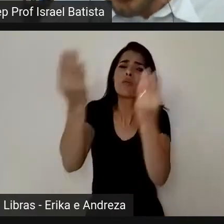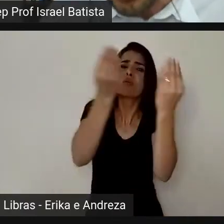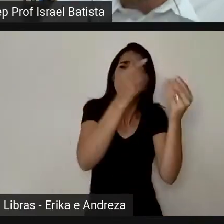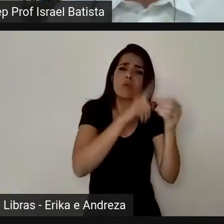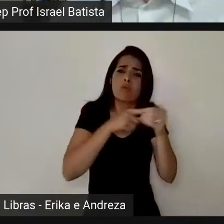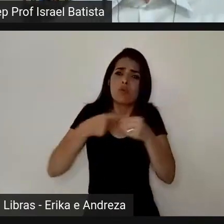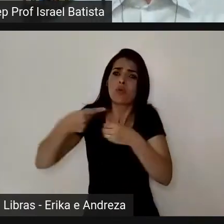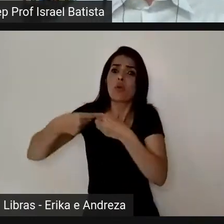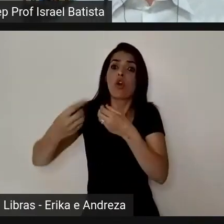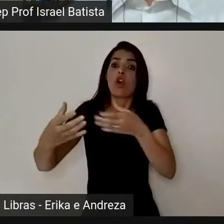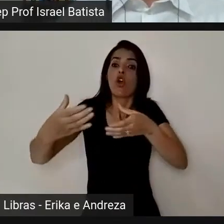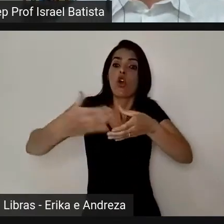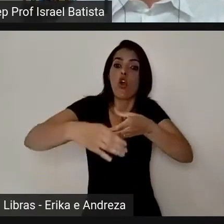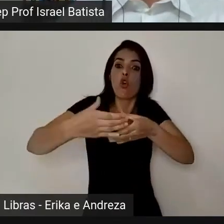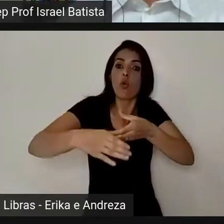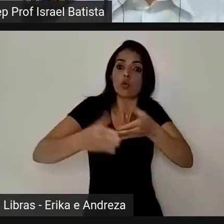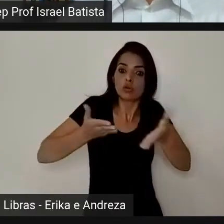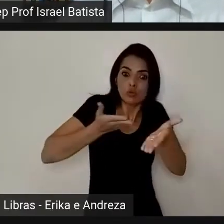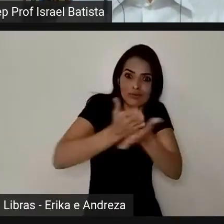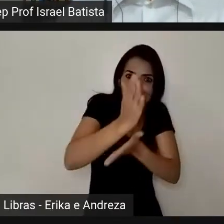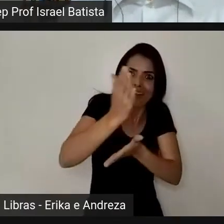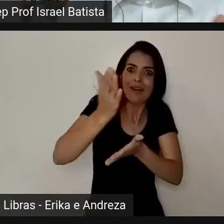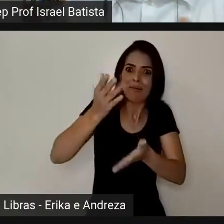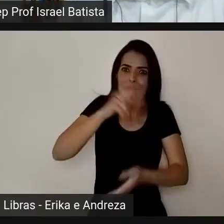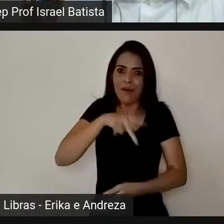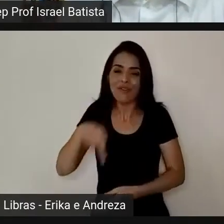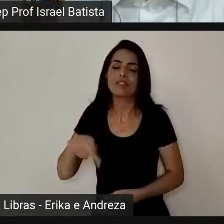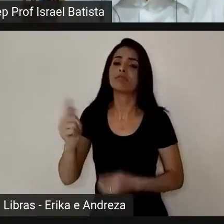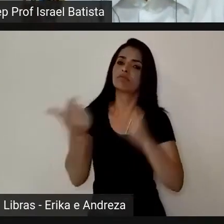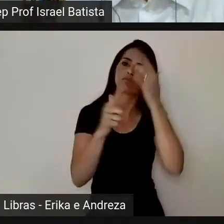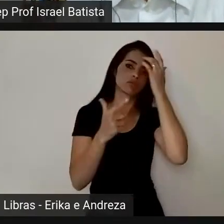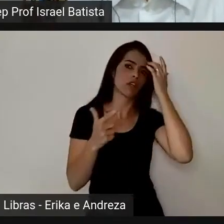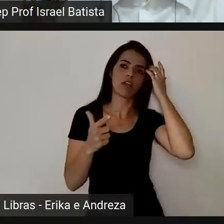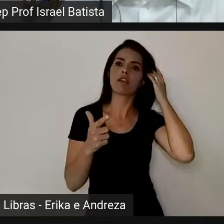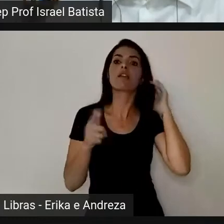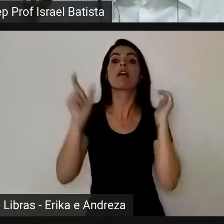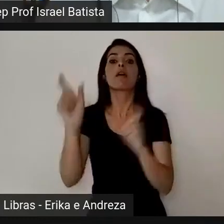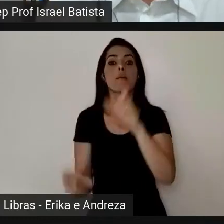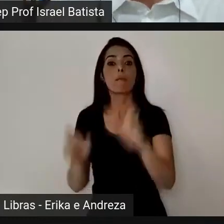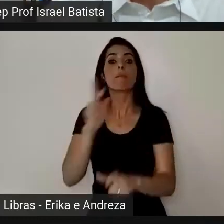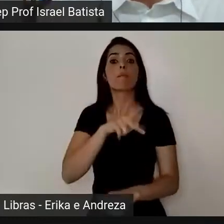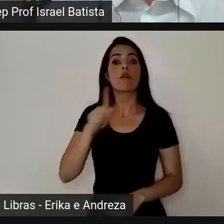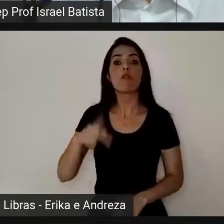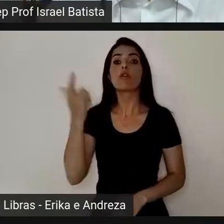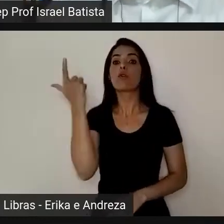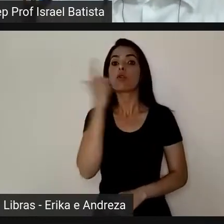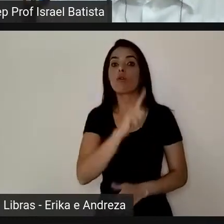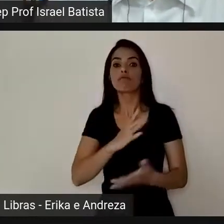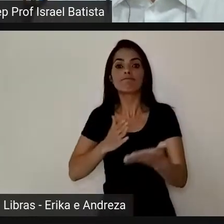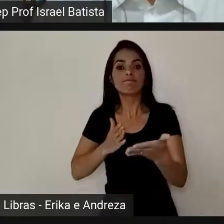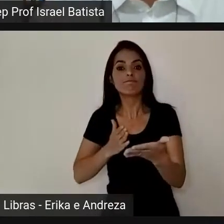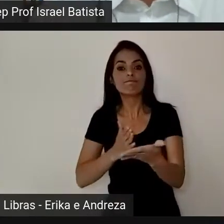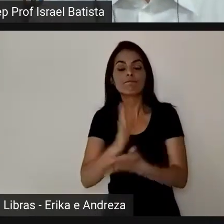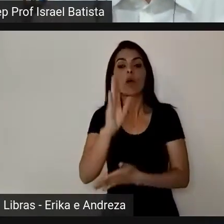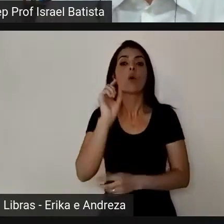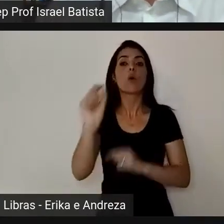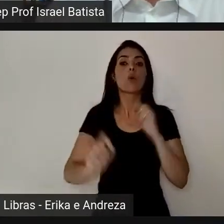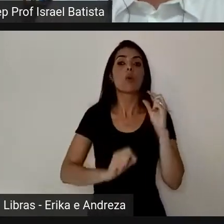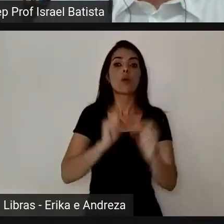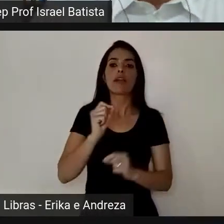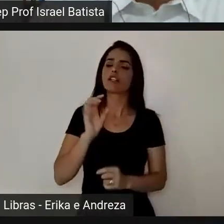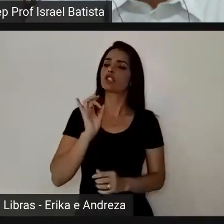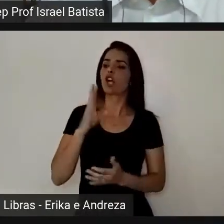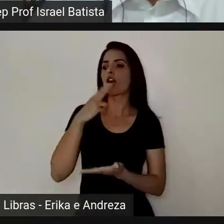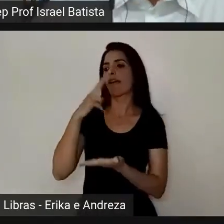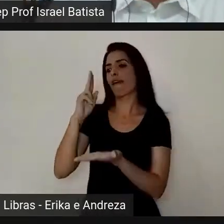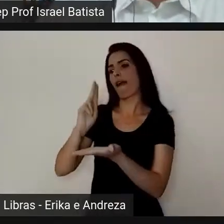fazem concurso para professor, e que as professoras elas conseguem ingressar na escola com uma carta de indicação